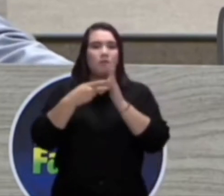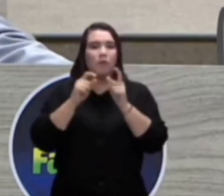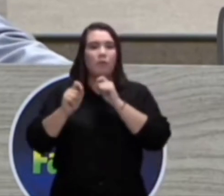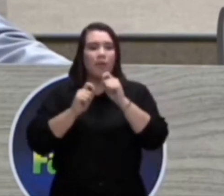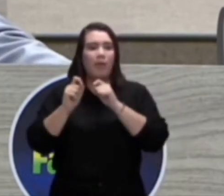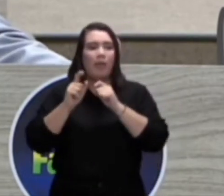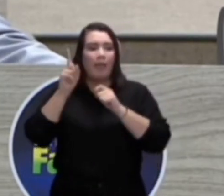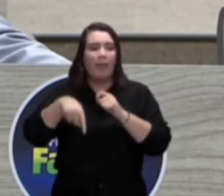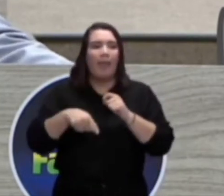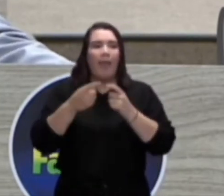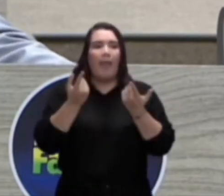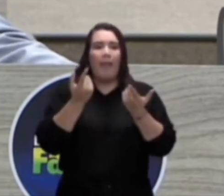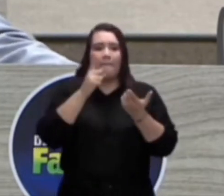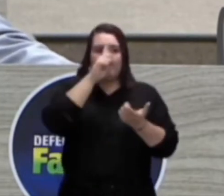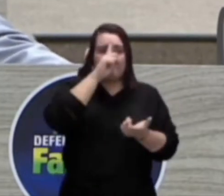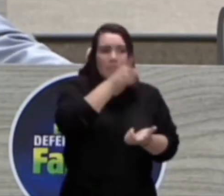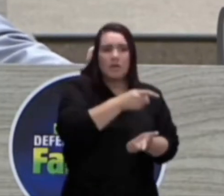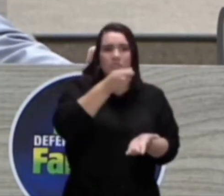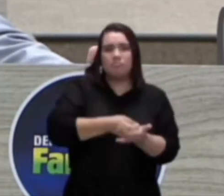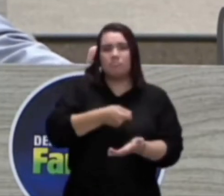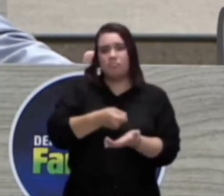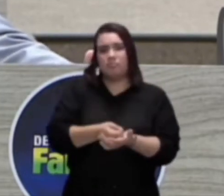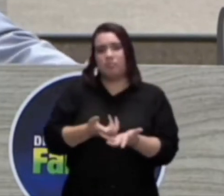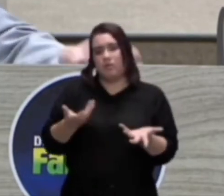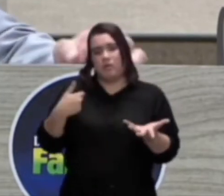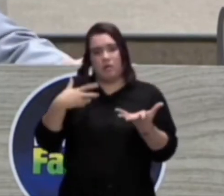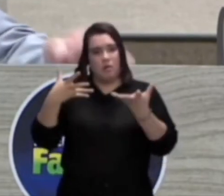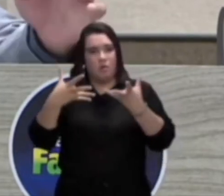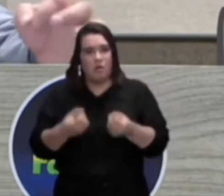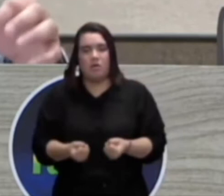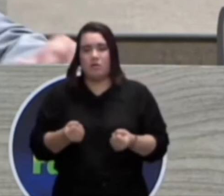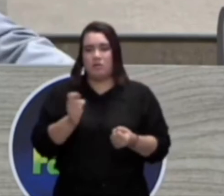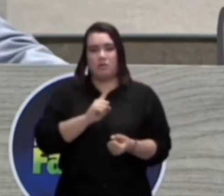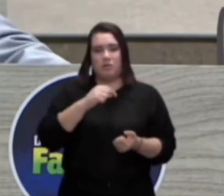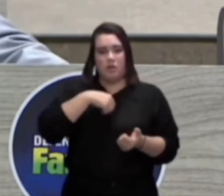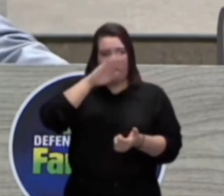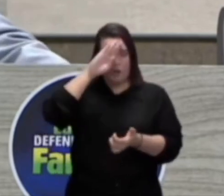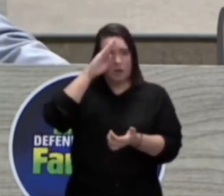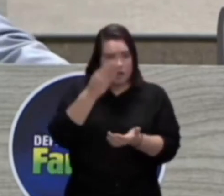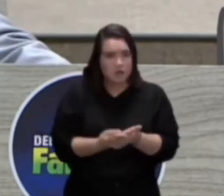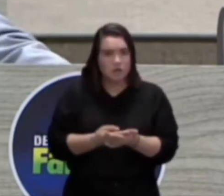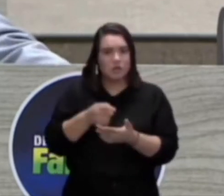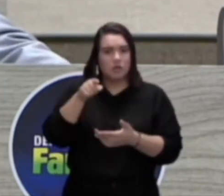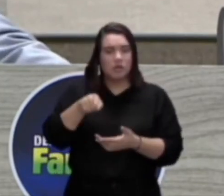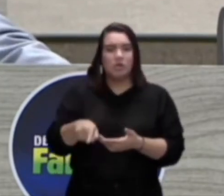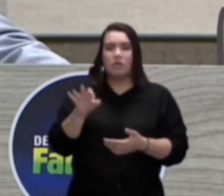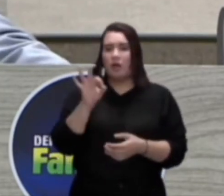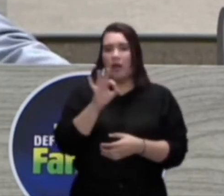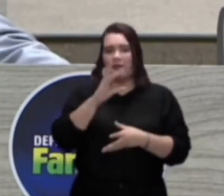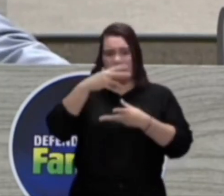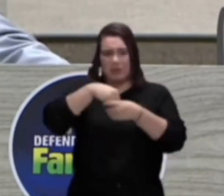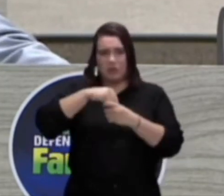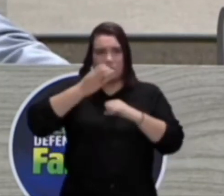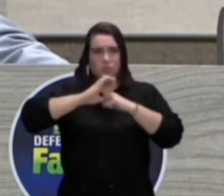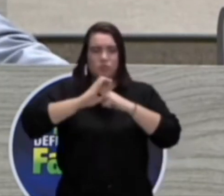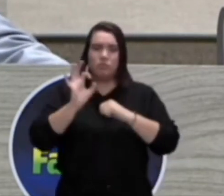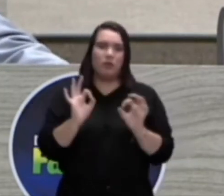sociedade. Isso não cabe, eu acho isso inconstitucional, acho não, acredito e tenho certeza que isso é